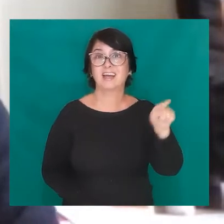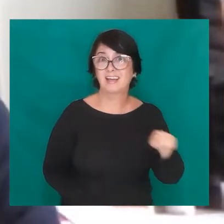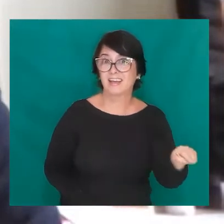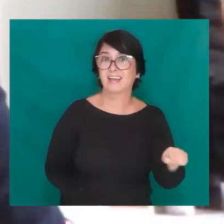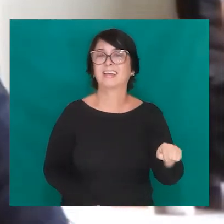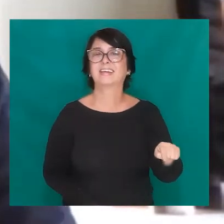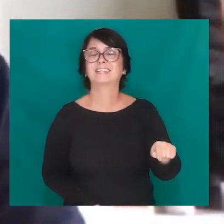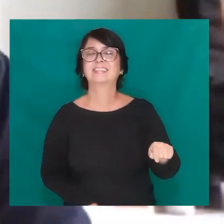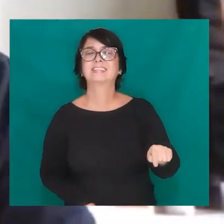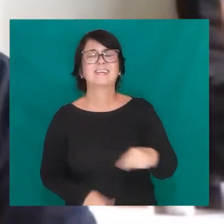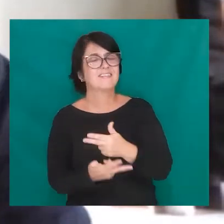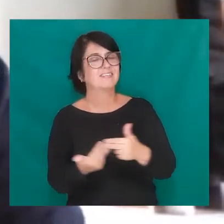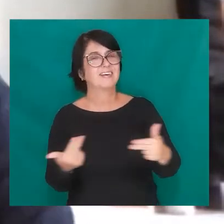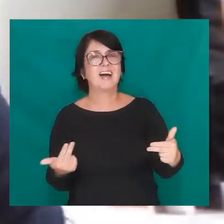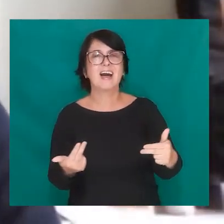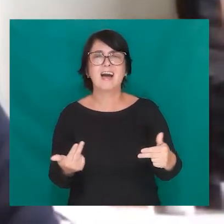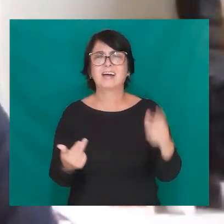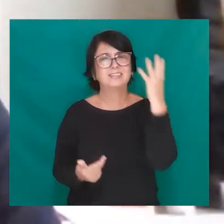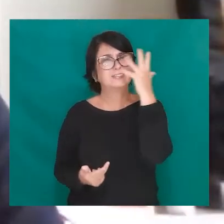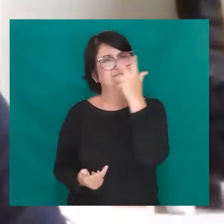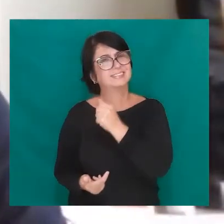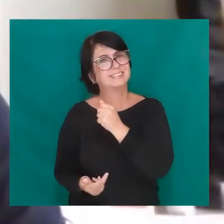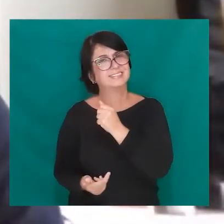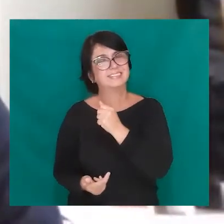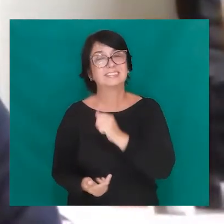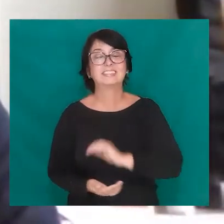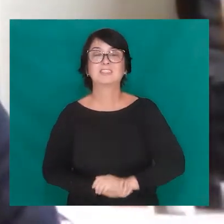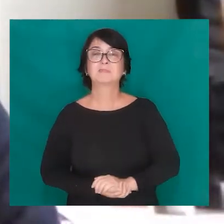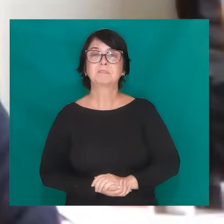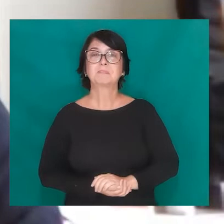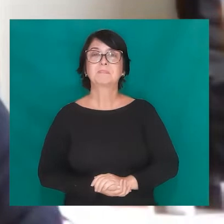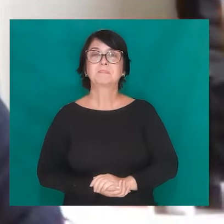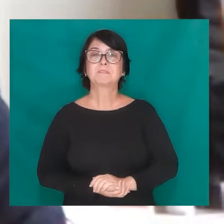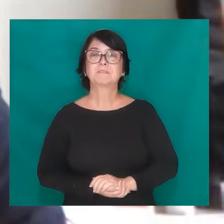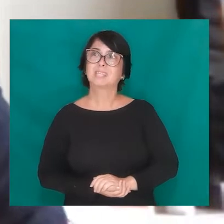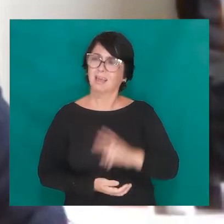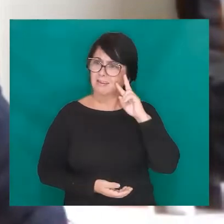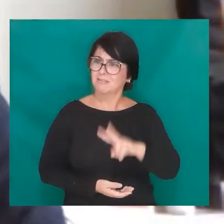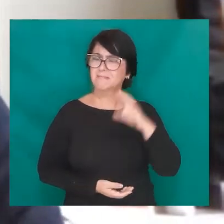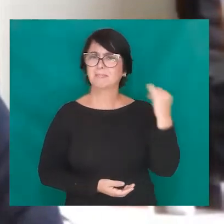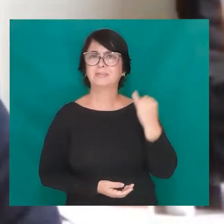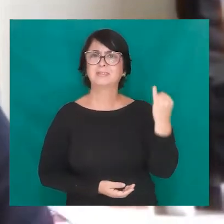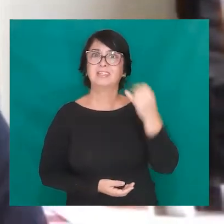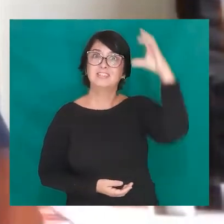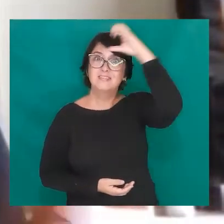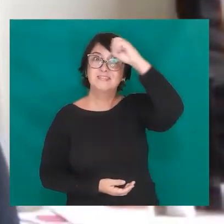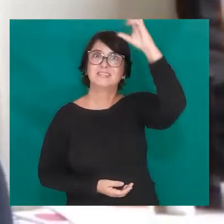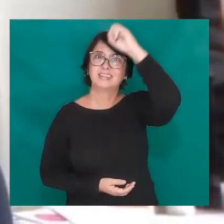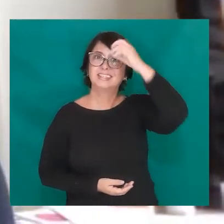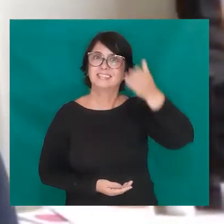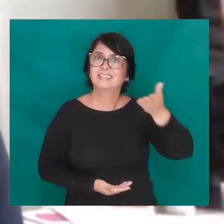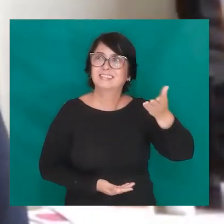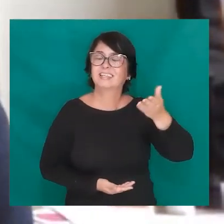Samba-canção, lembra? Tinha aquela época de samba-canções bonitas, sabe? E aí eu vi que era importante aprender e fui fazer